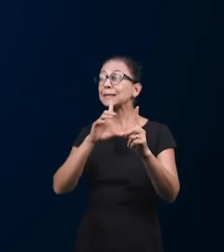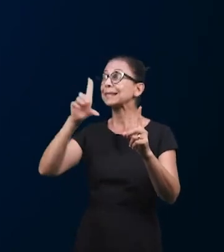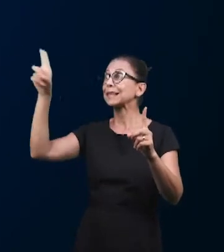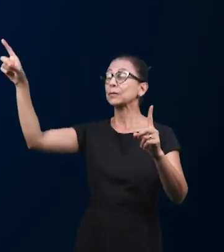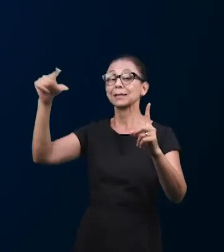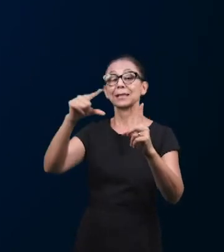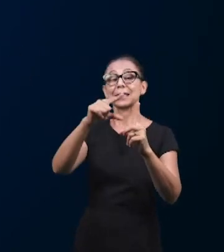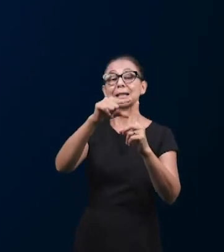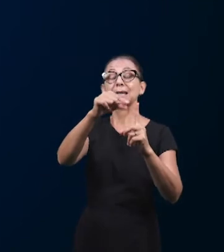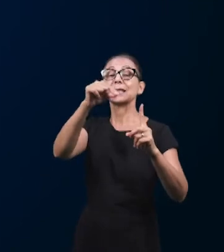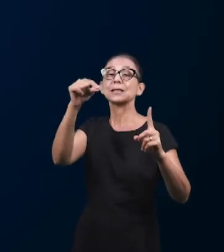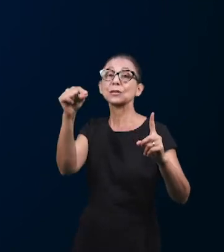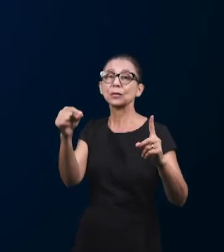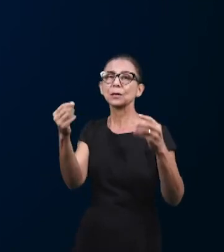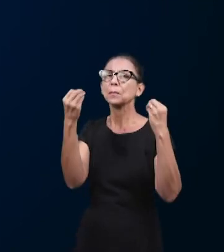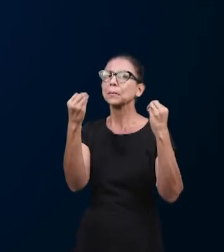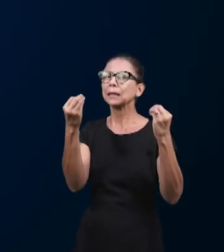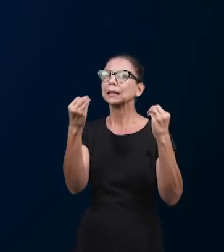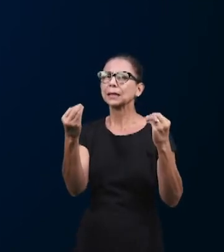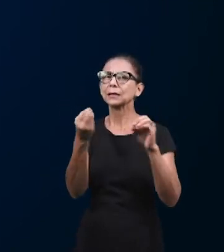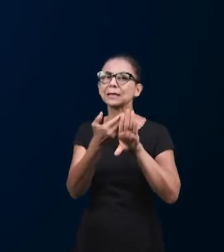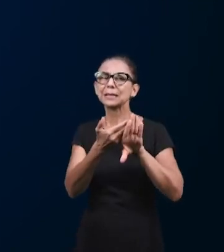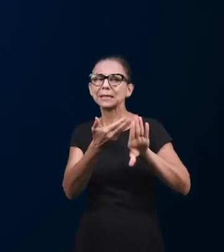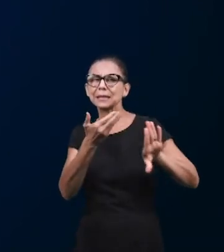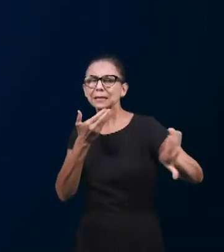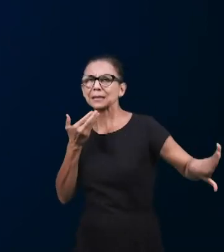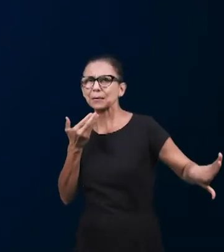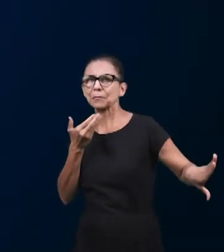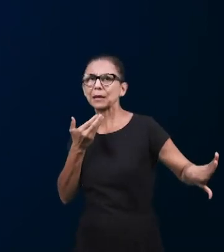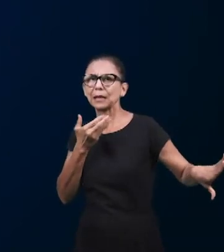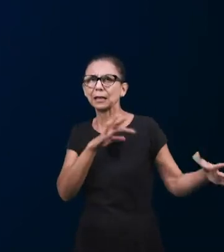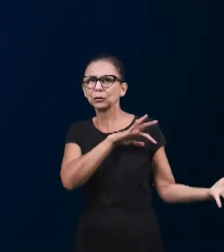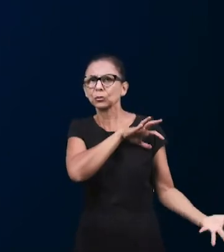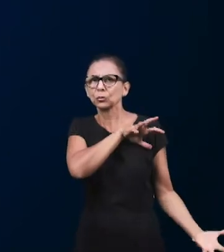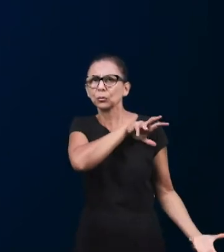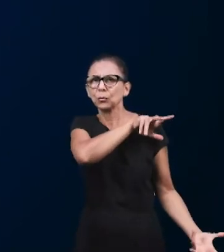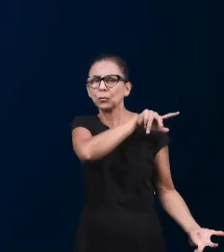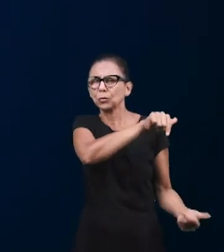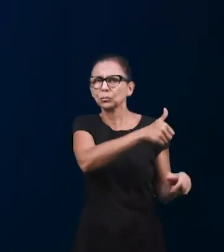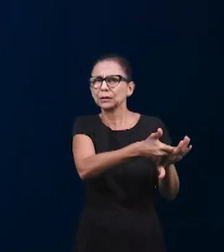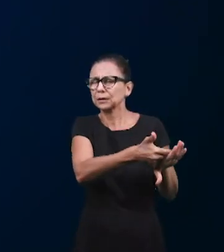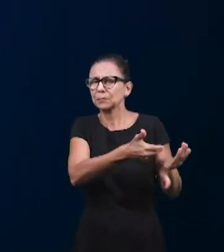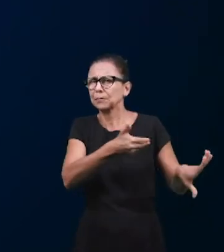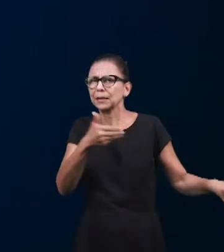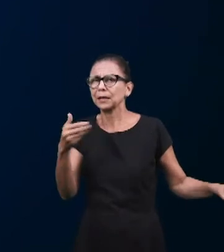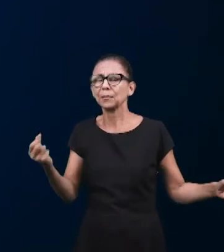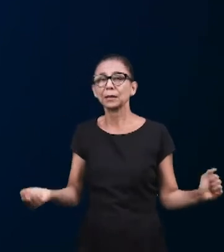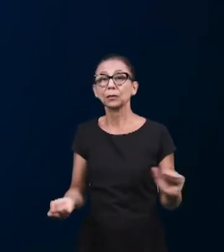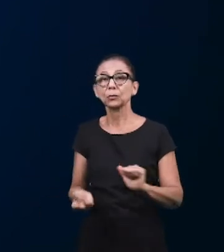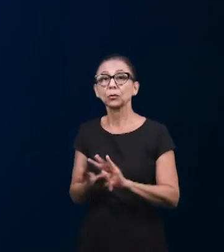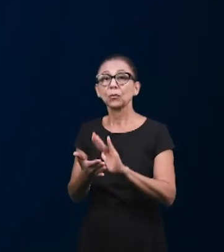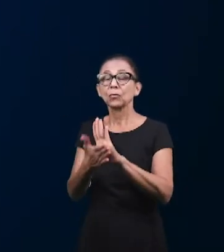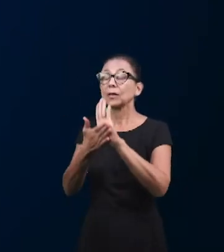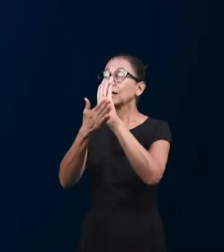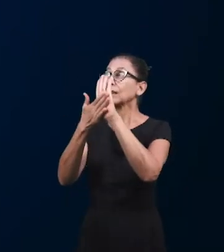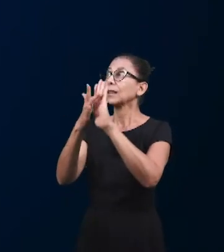Deus para sermos santos, para sermos separados, para louvor do nome